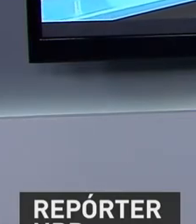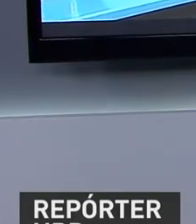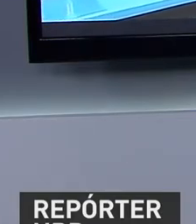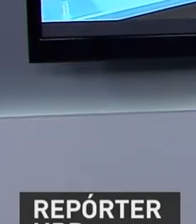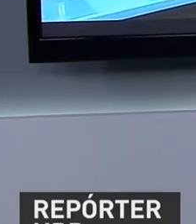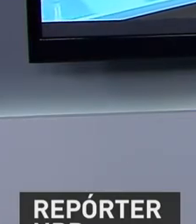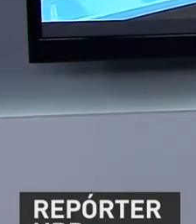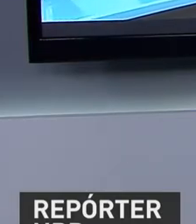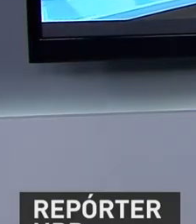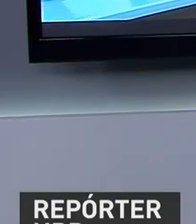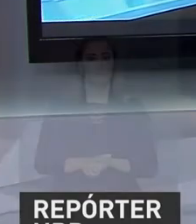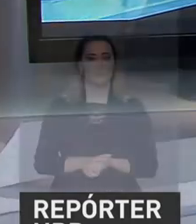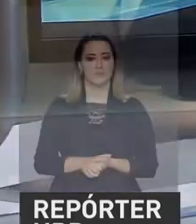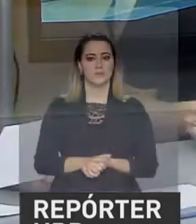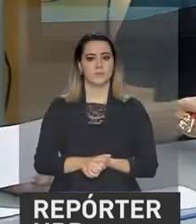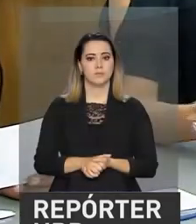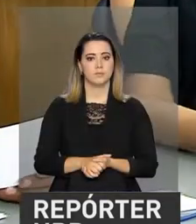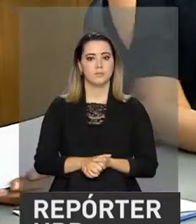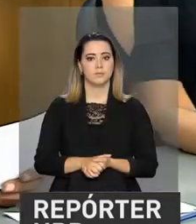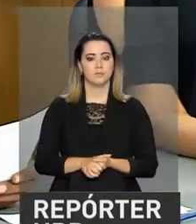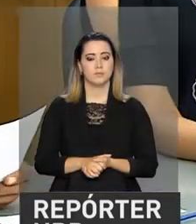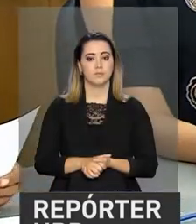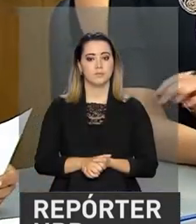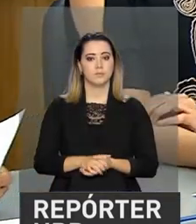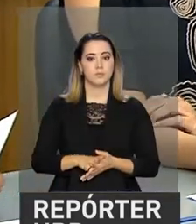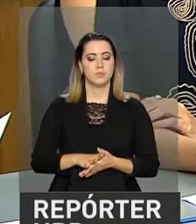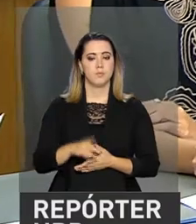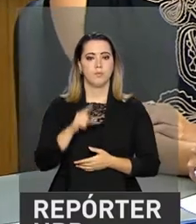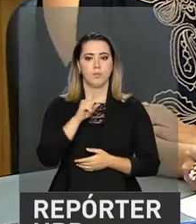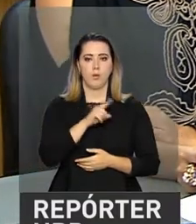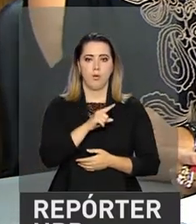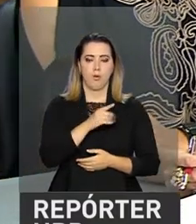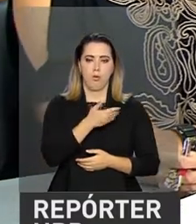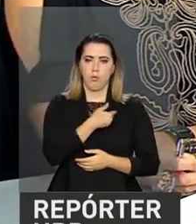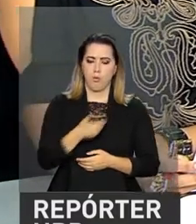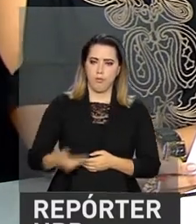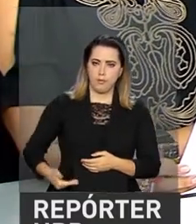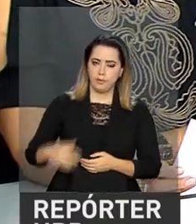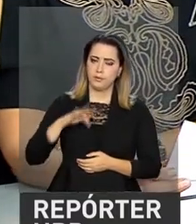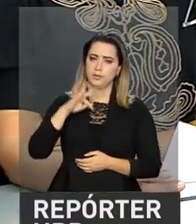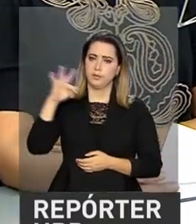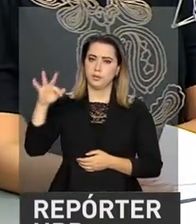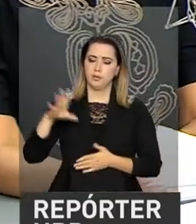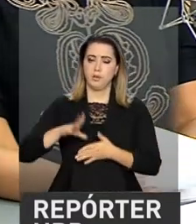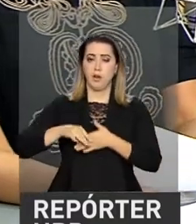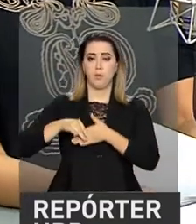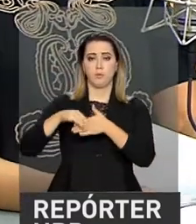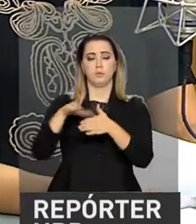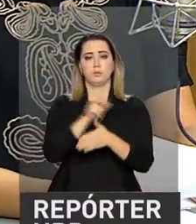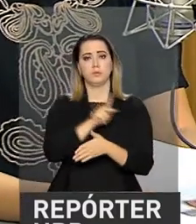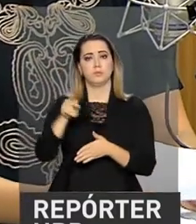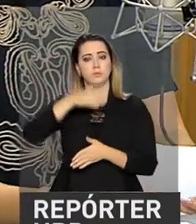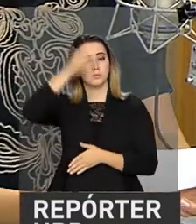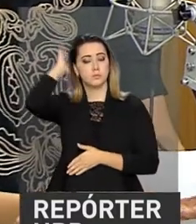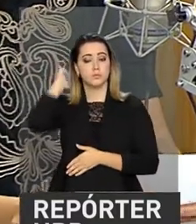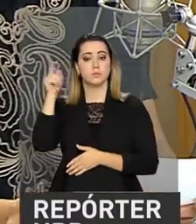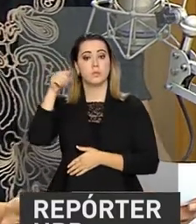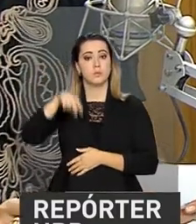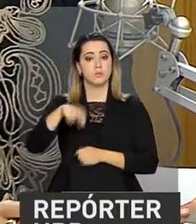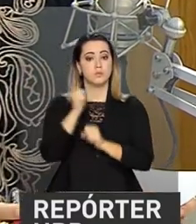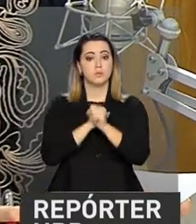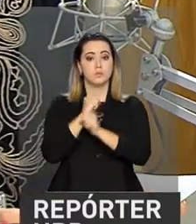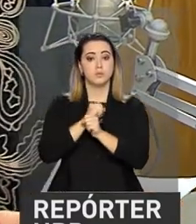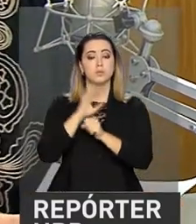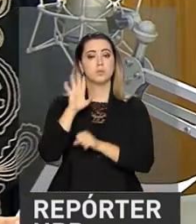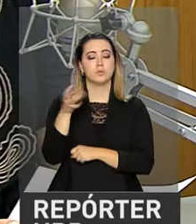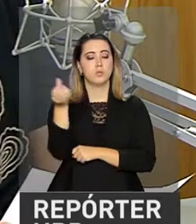Tomadas pelo governo federal, pela liderança do presidente Michel Temer. Em 2017, nós já estamos no